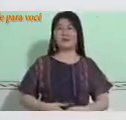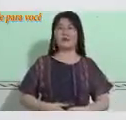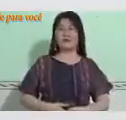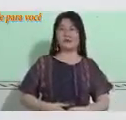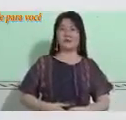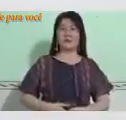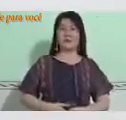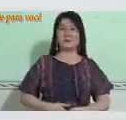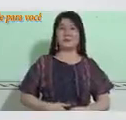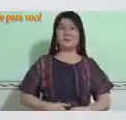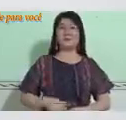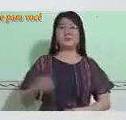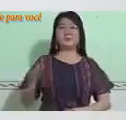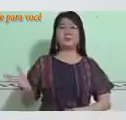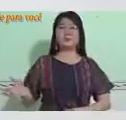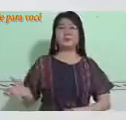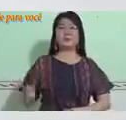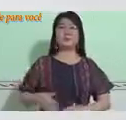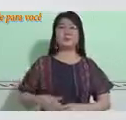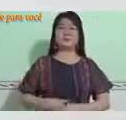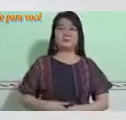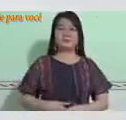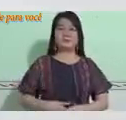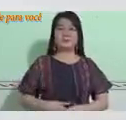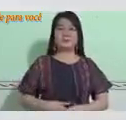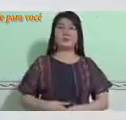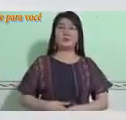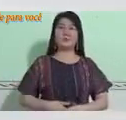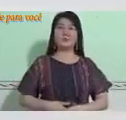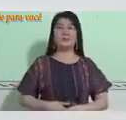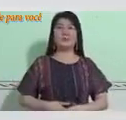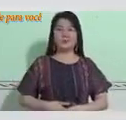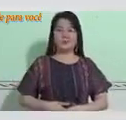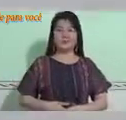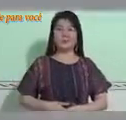dia, piora progressiva, se tornando persistente.